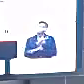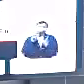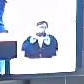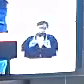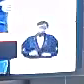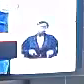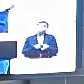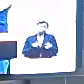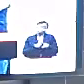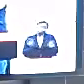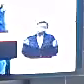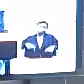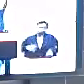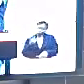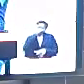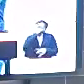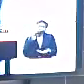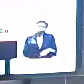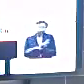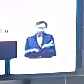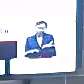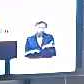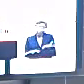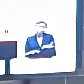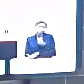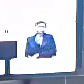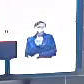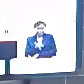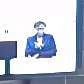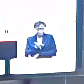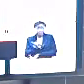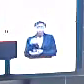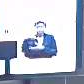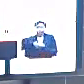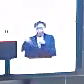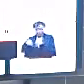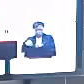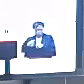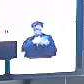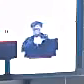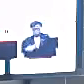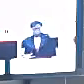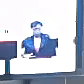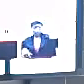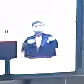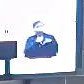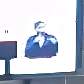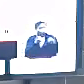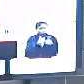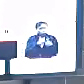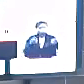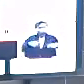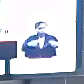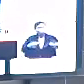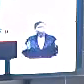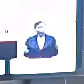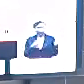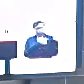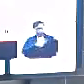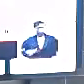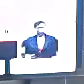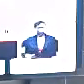também né então assim se o carro tem que ter o ônibus também tem ele é um veículo ele é um veículo